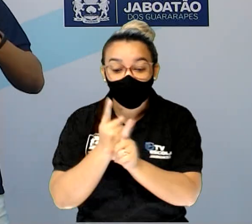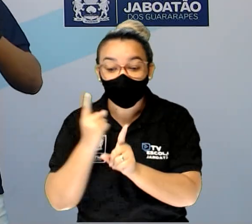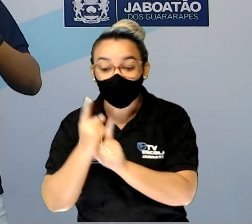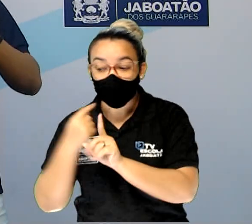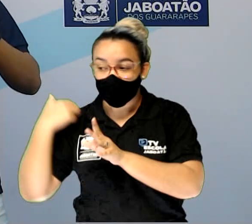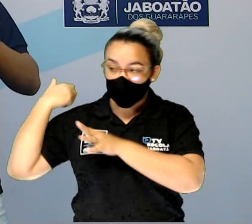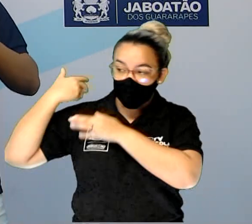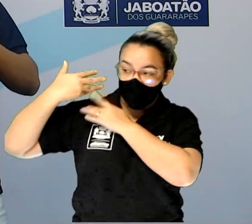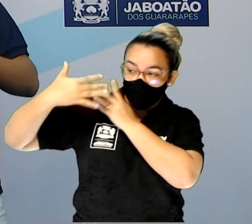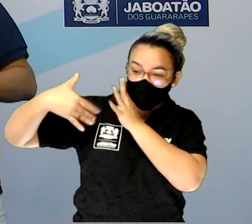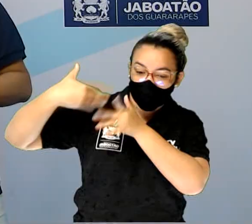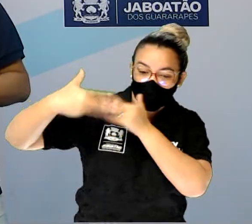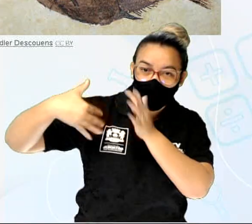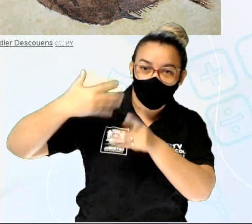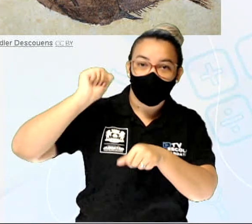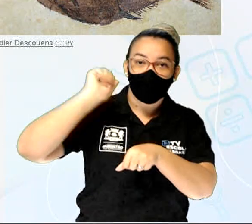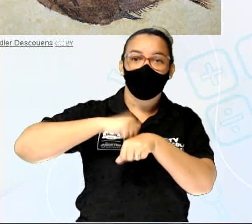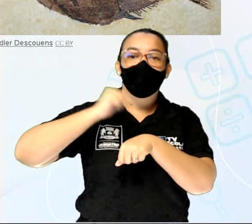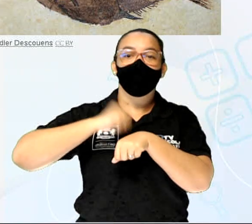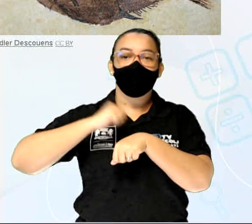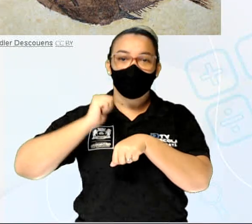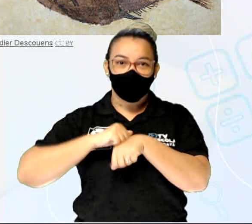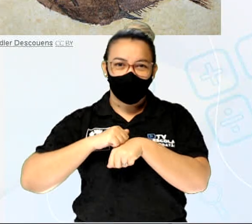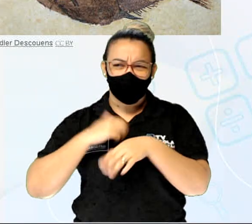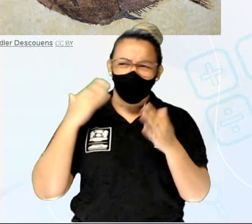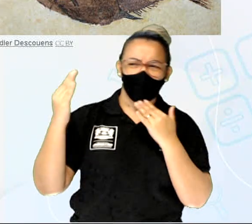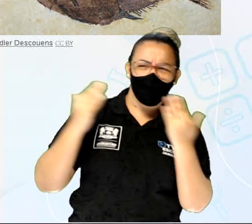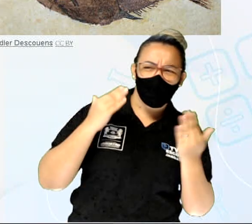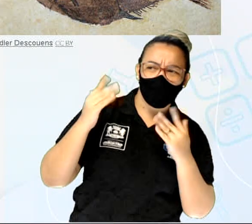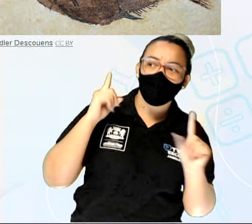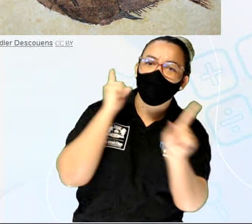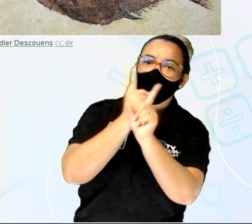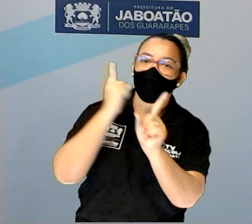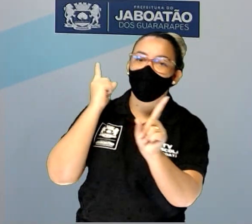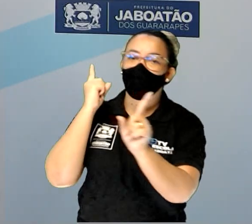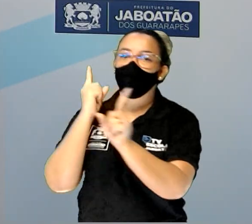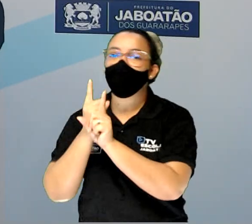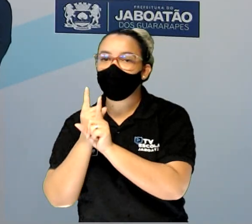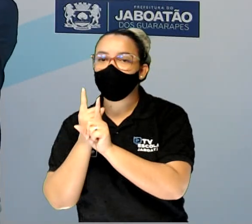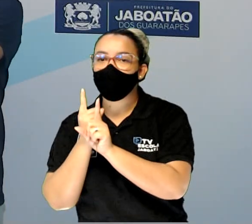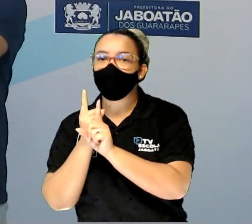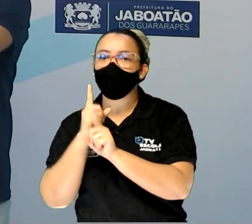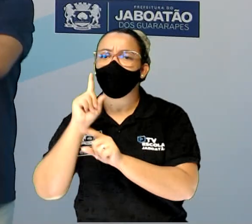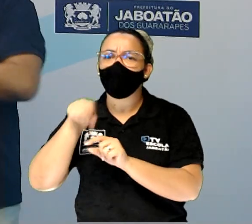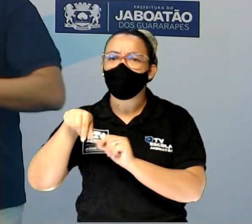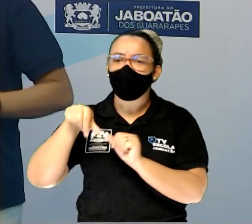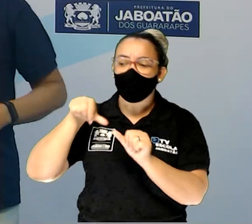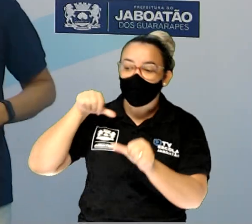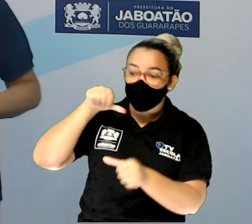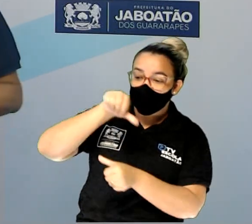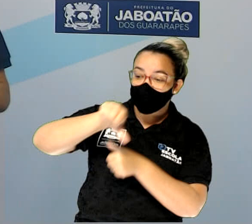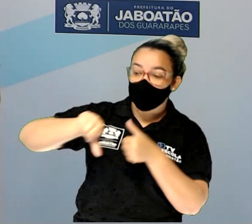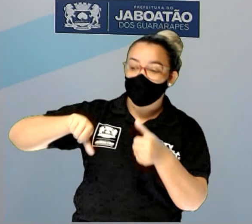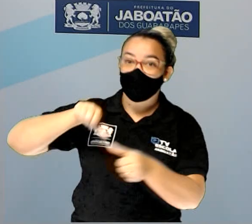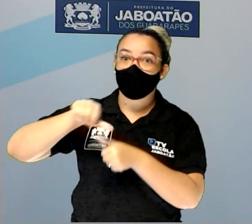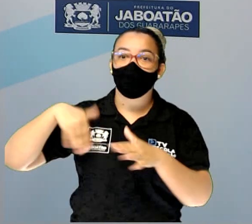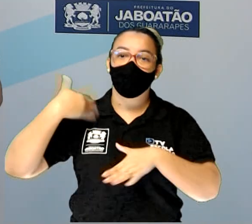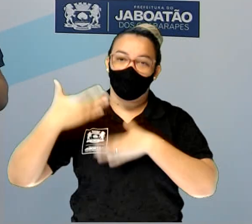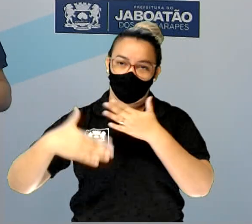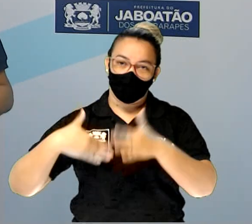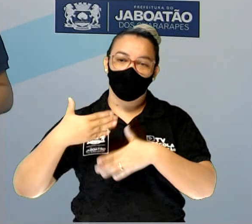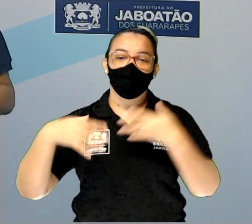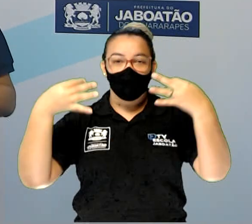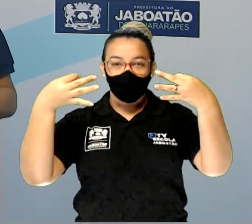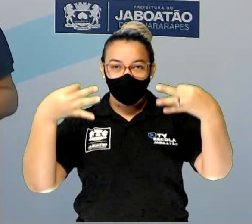uma comparação com esses que existem hoje e descobre que eles mudaram ao longo do tempo, certo? Então